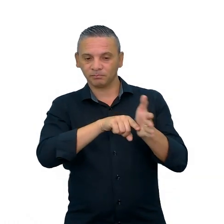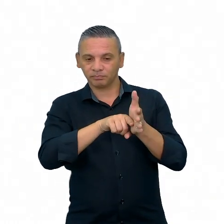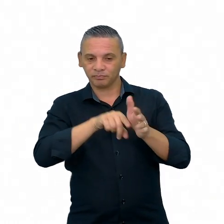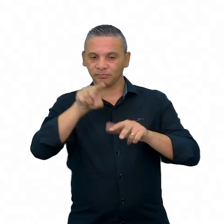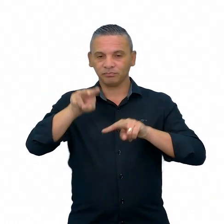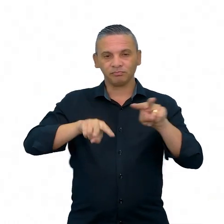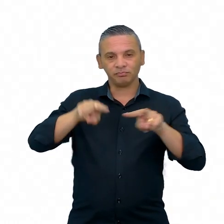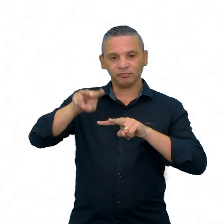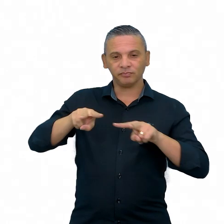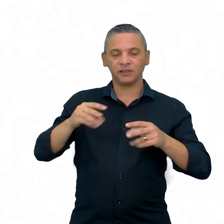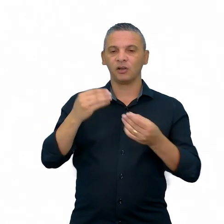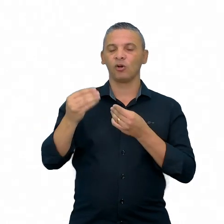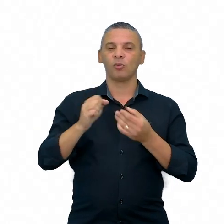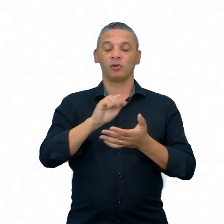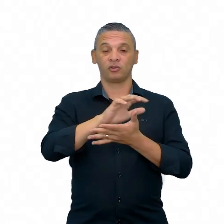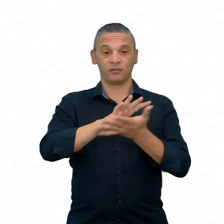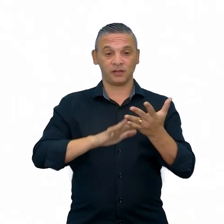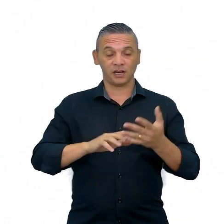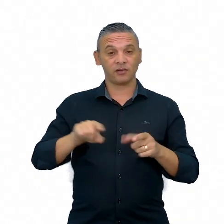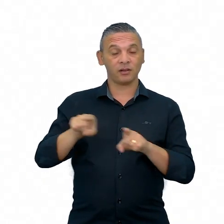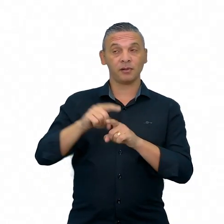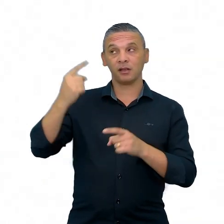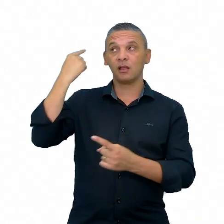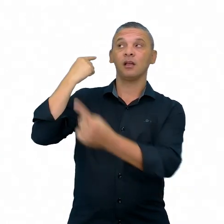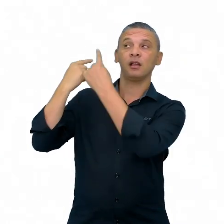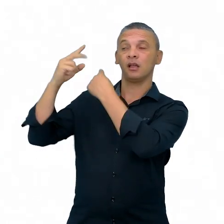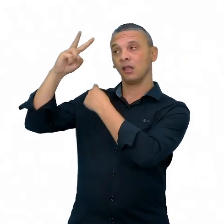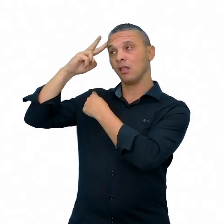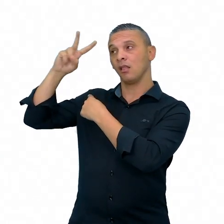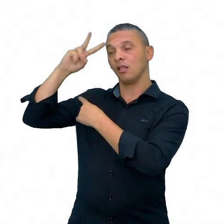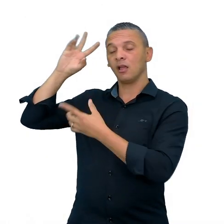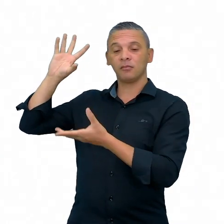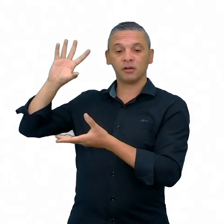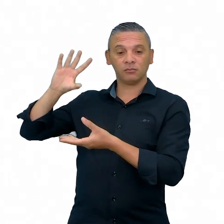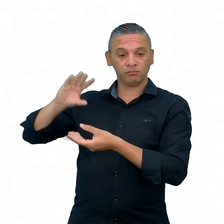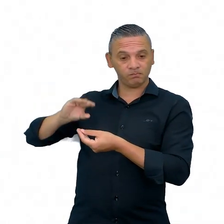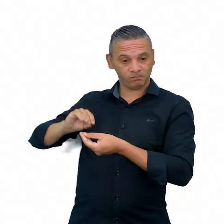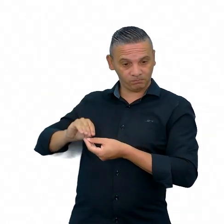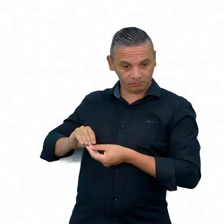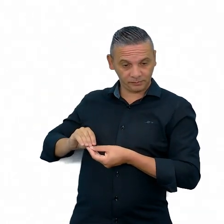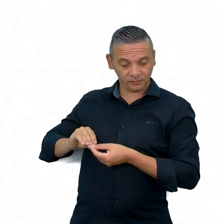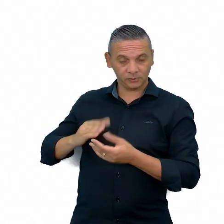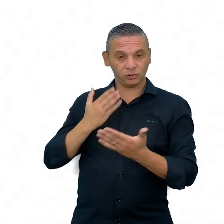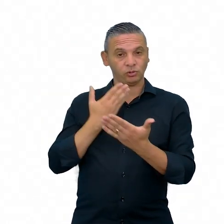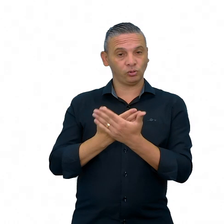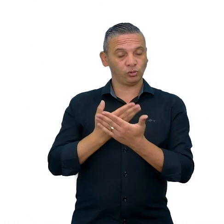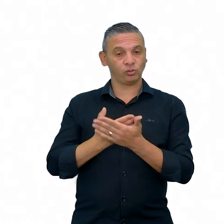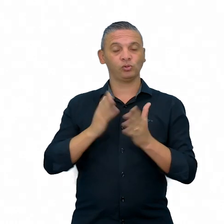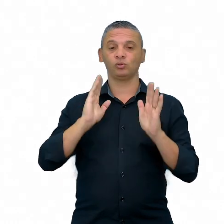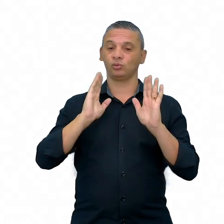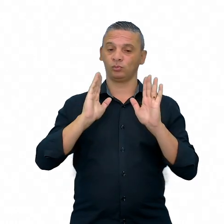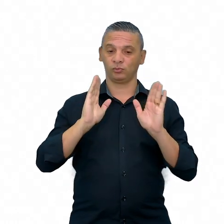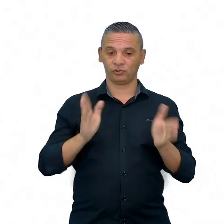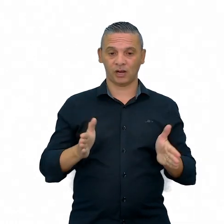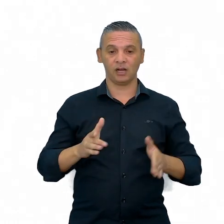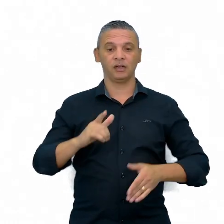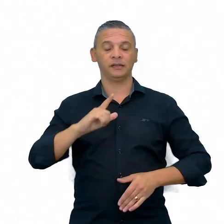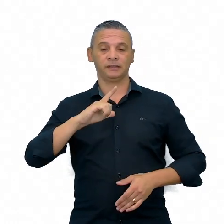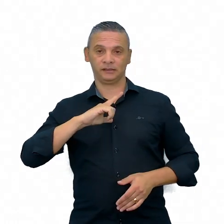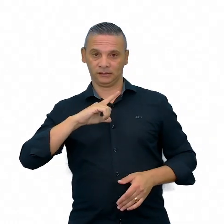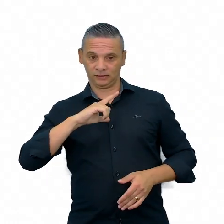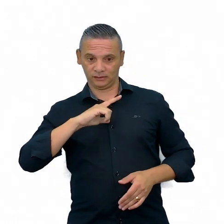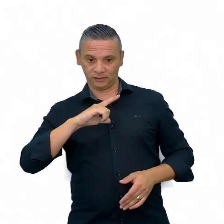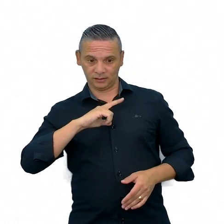de atividade 4, também retomar de forma breve, né, as principais ideias e conceitos que